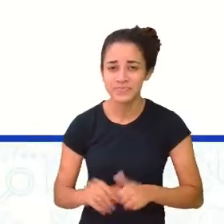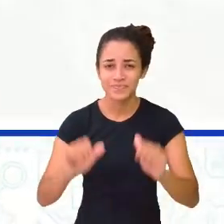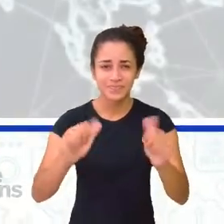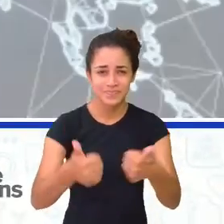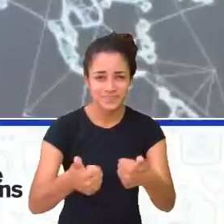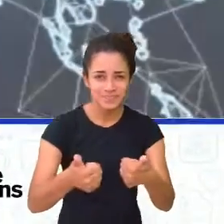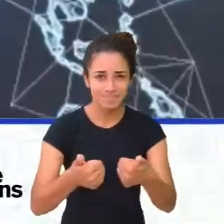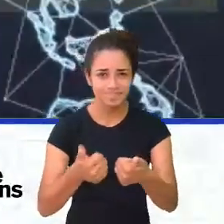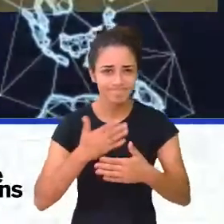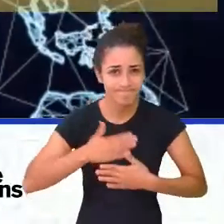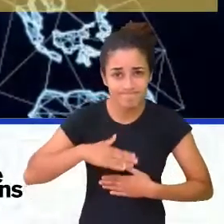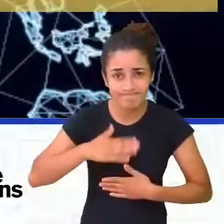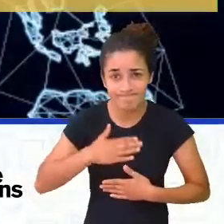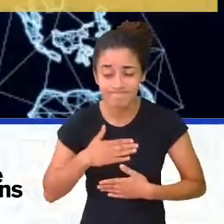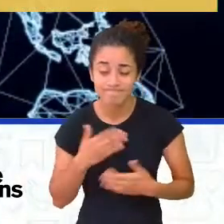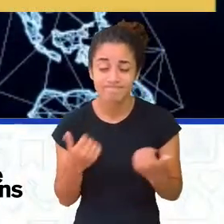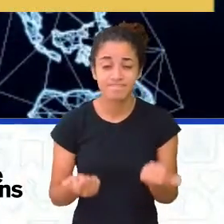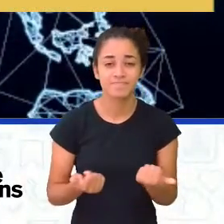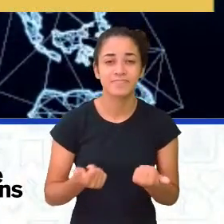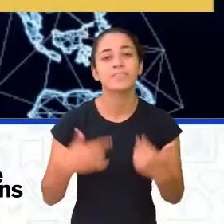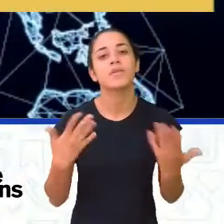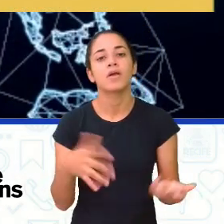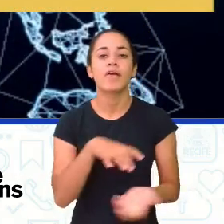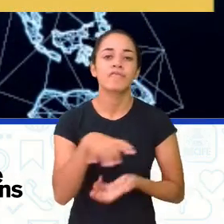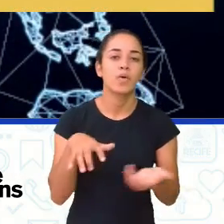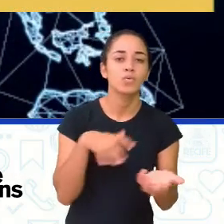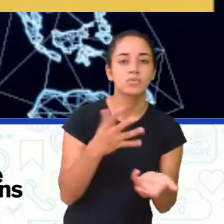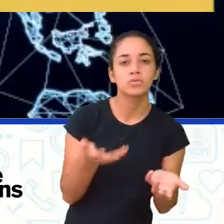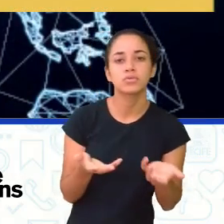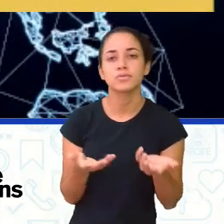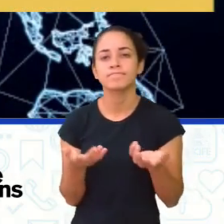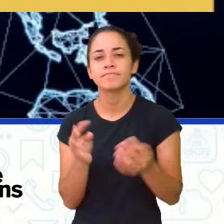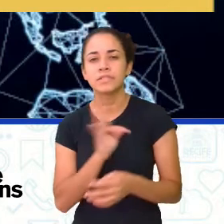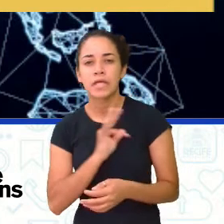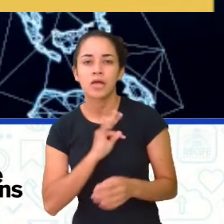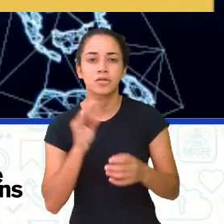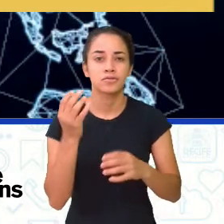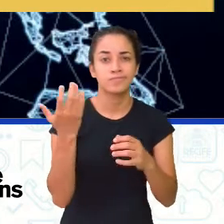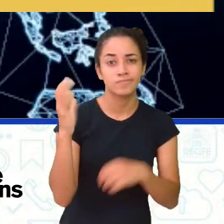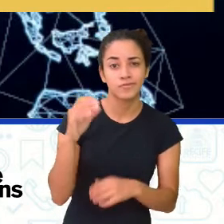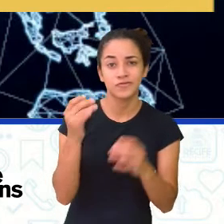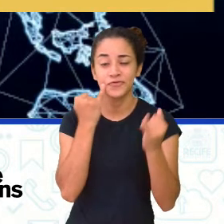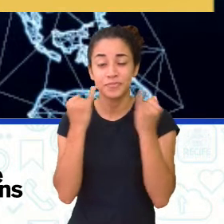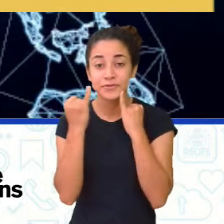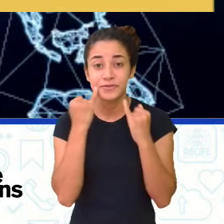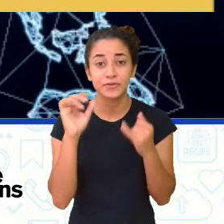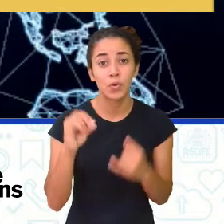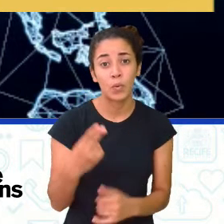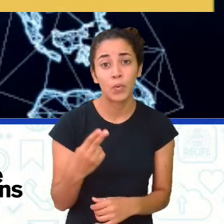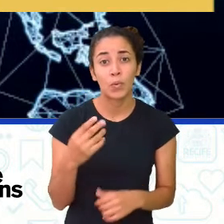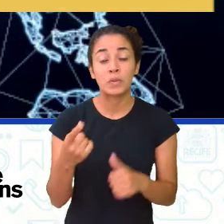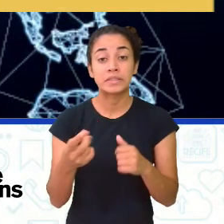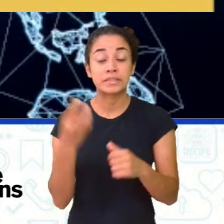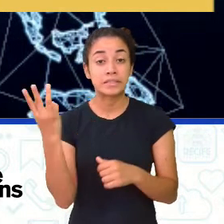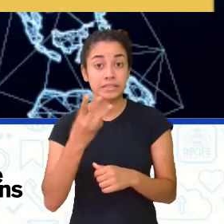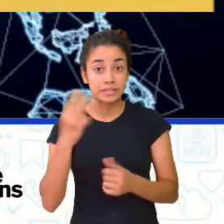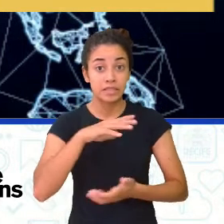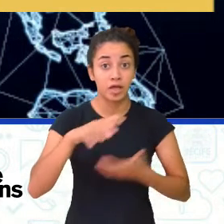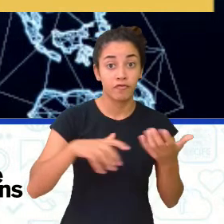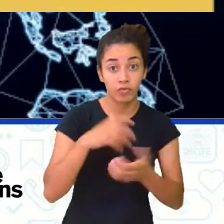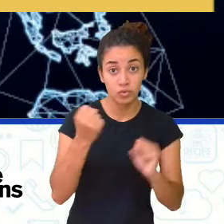gente? Tranquilo. Então, ó, a revolução técnico-científica informacional, ou terceira revolução